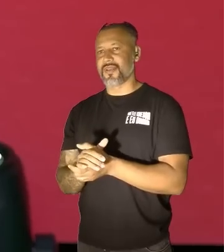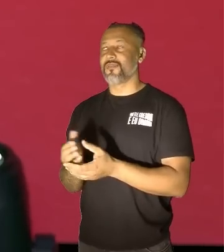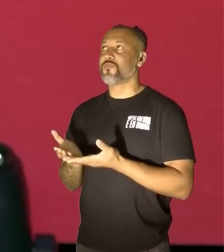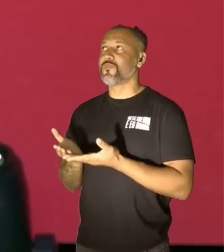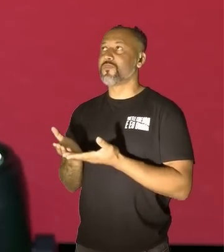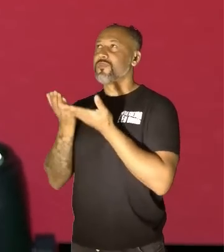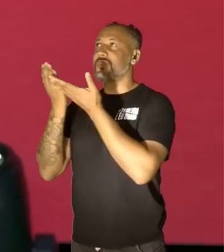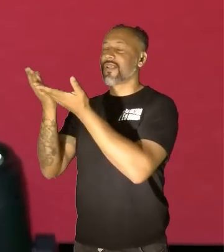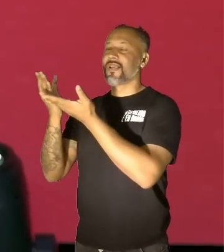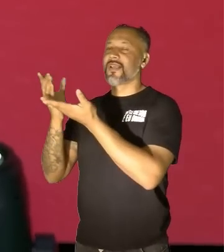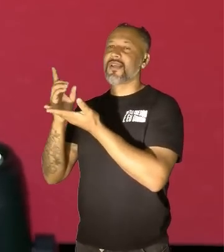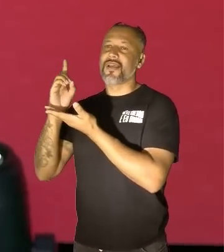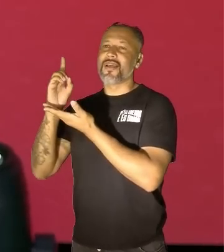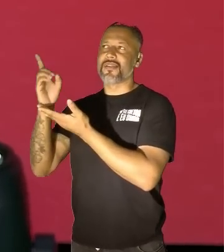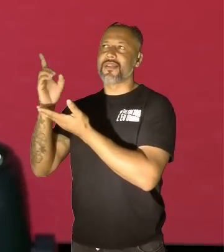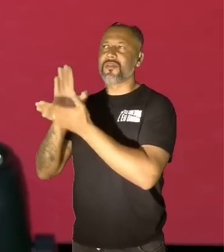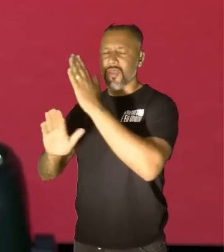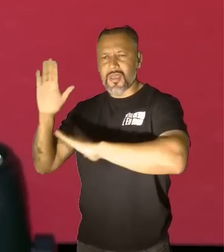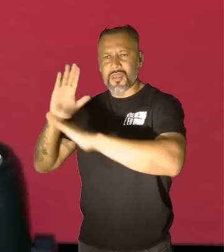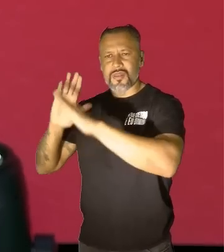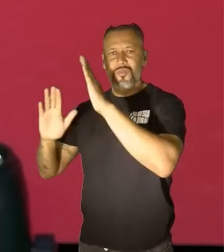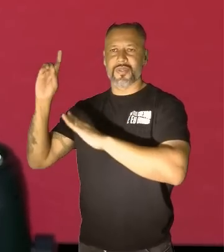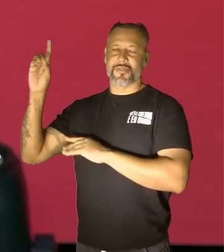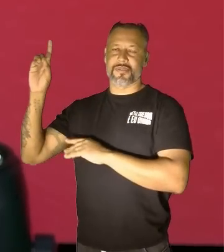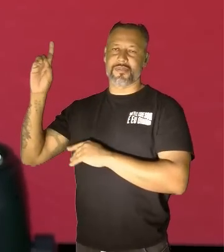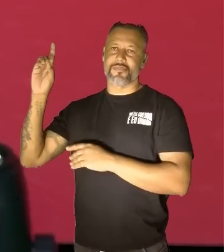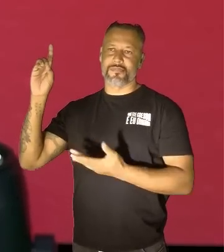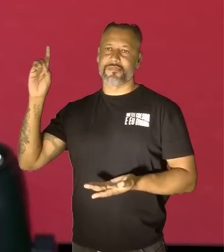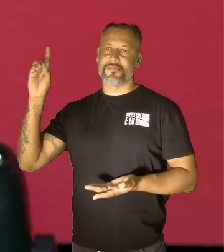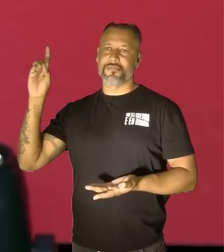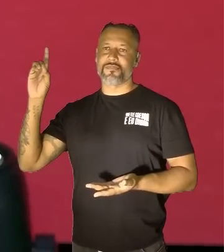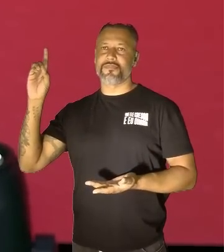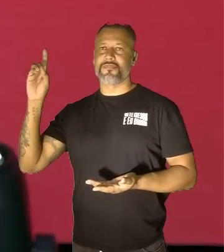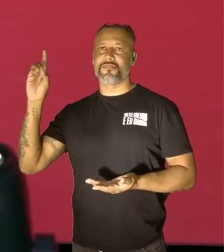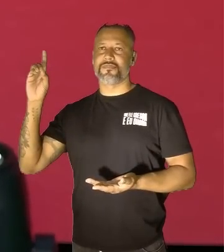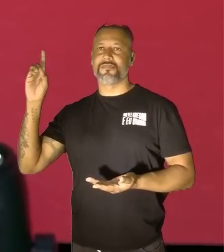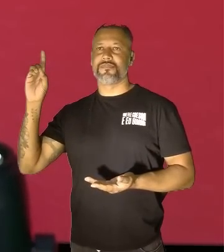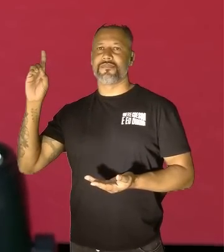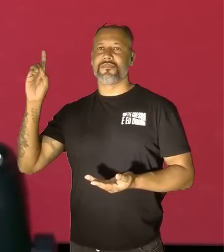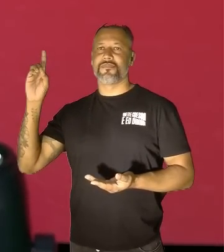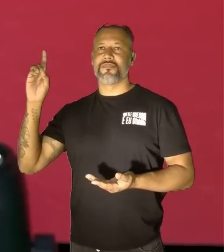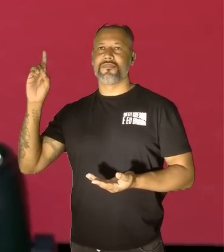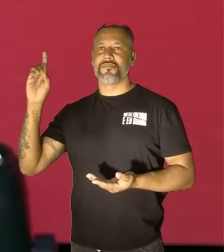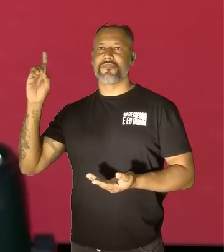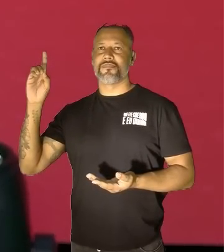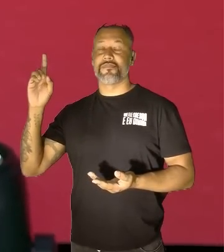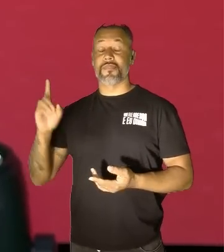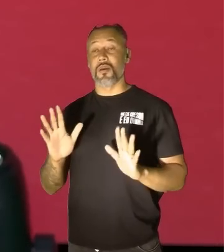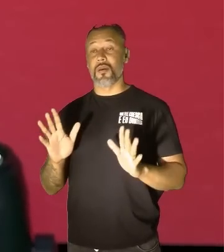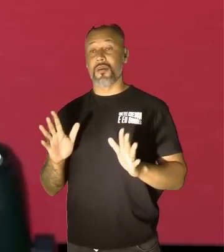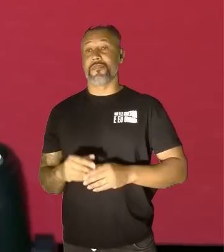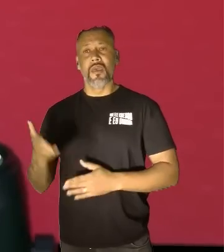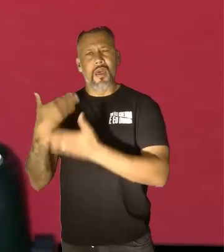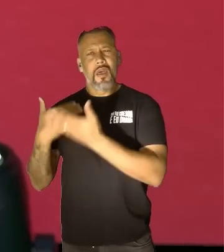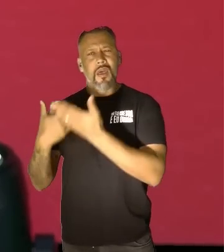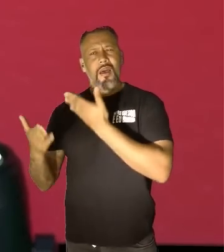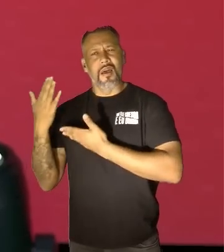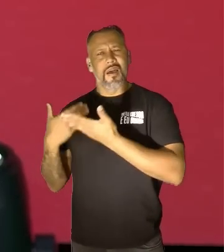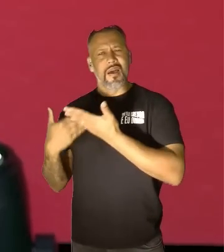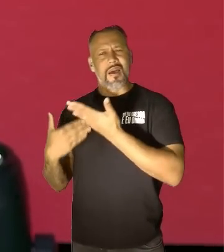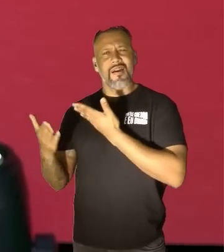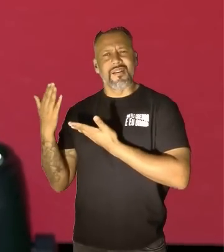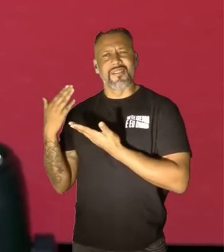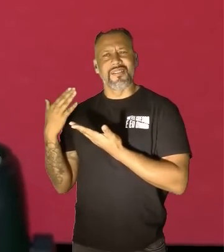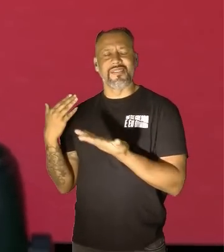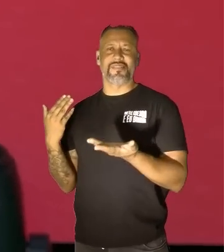Mas agora Samuel nasceu. Na cultura síria, havia uma pressa para desmamar a criança.